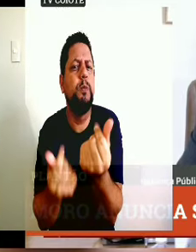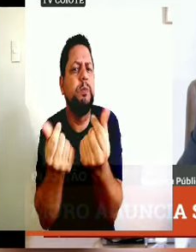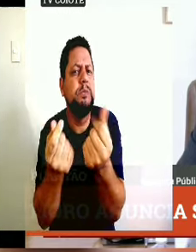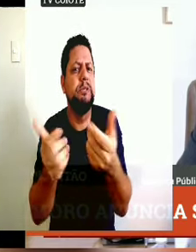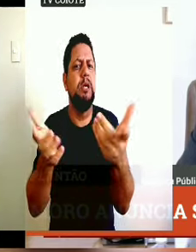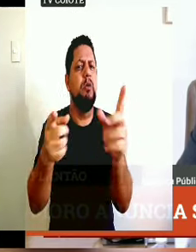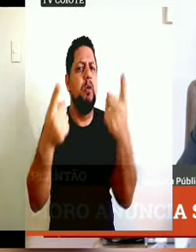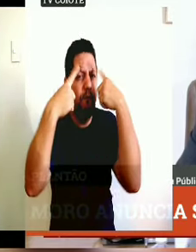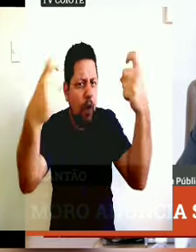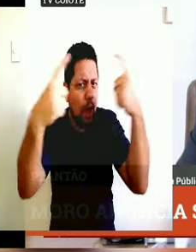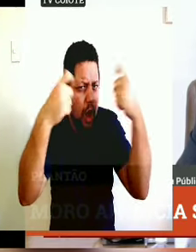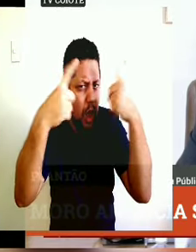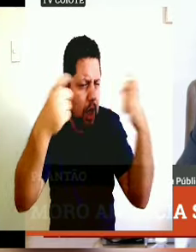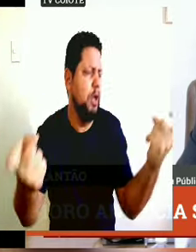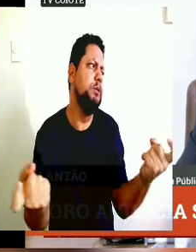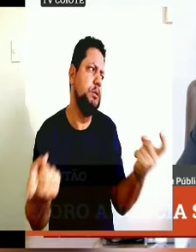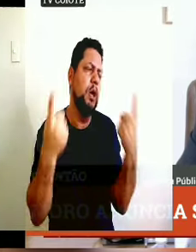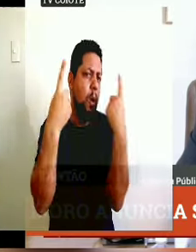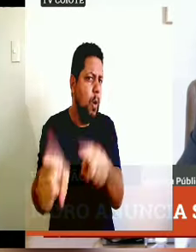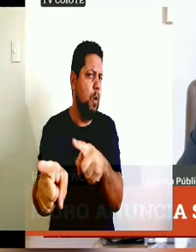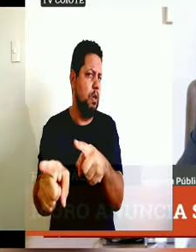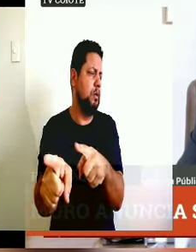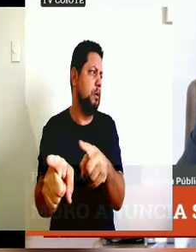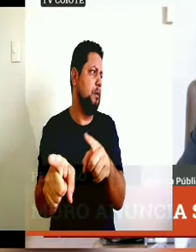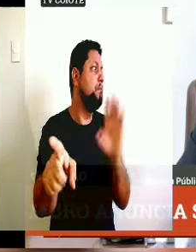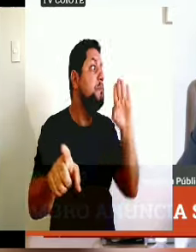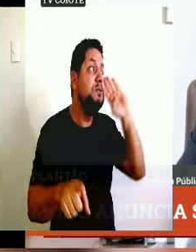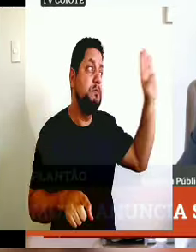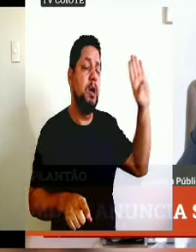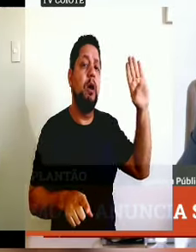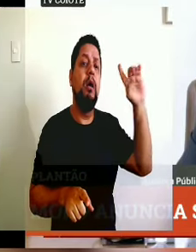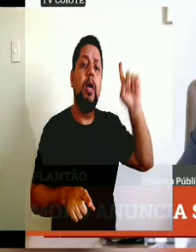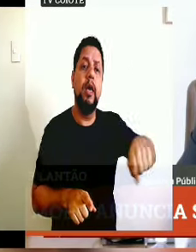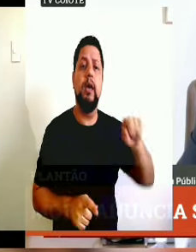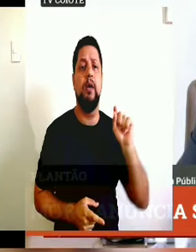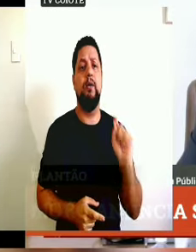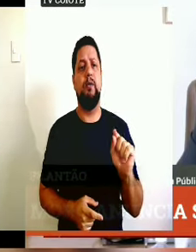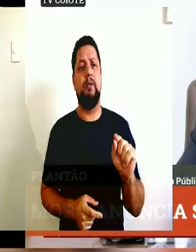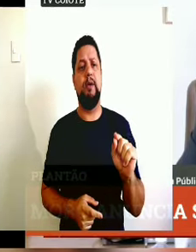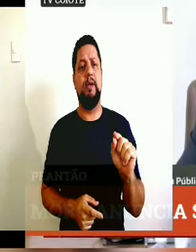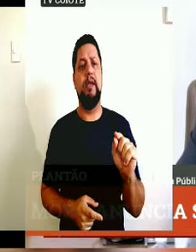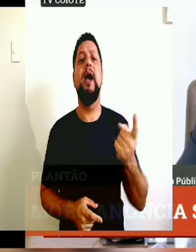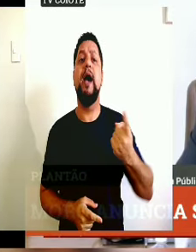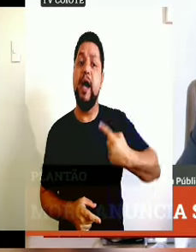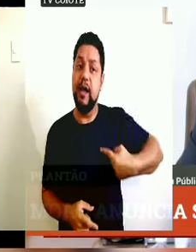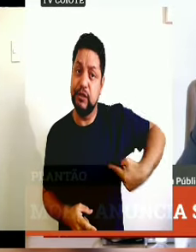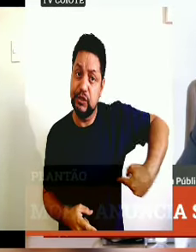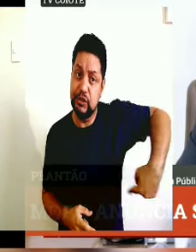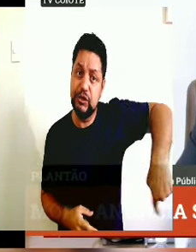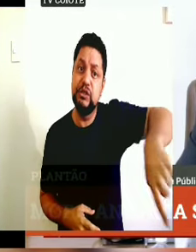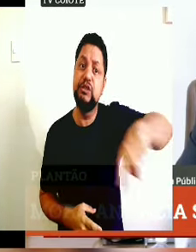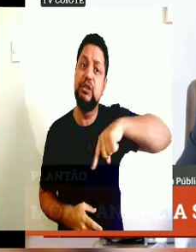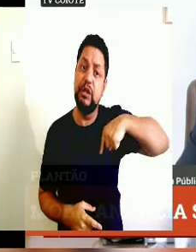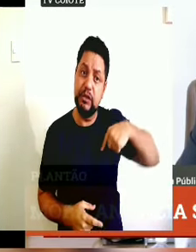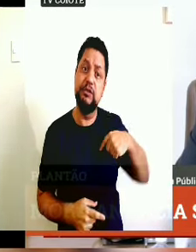violenta. E um pressuposto necessário para isso, né, é que nós